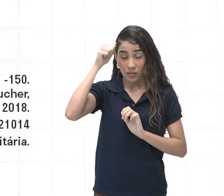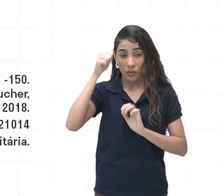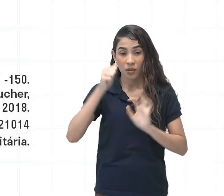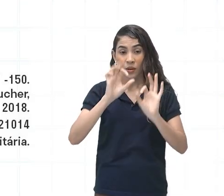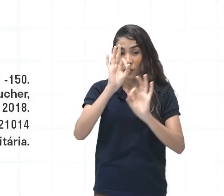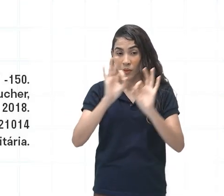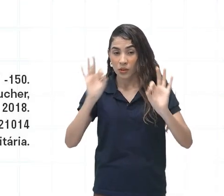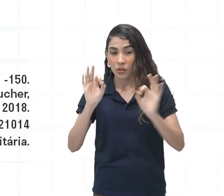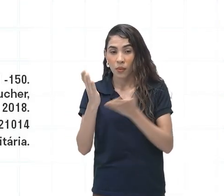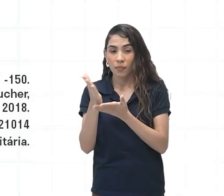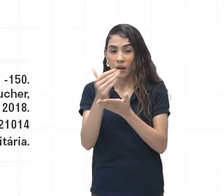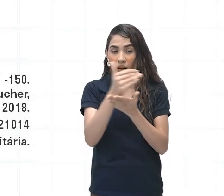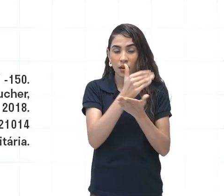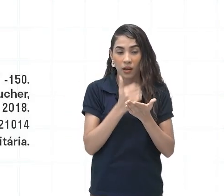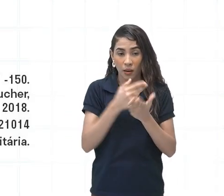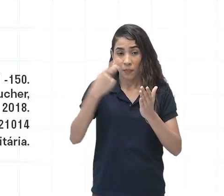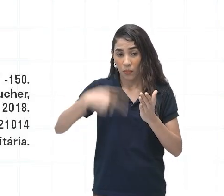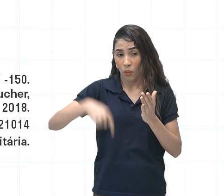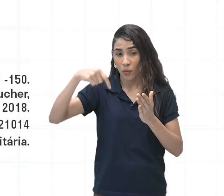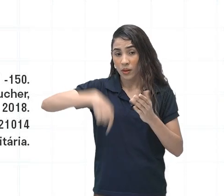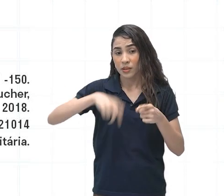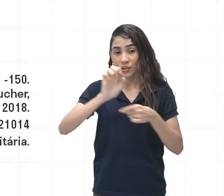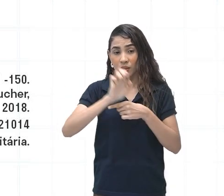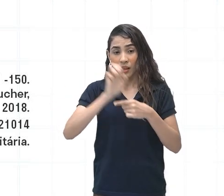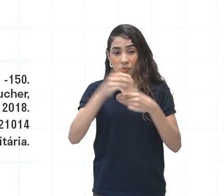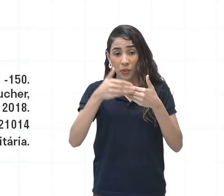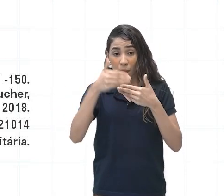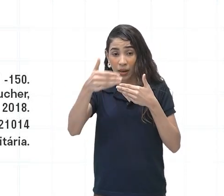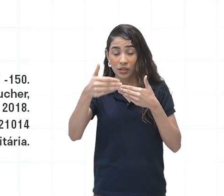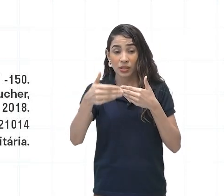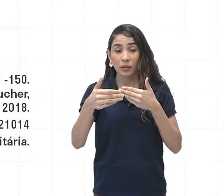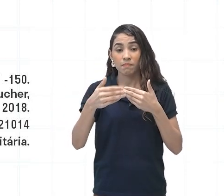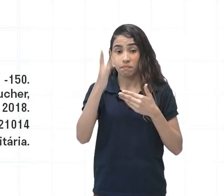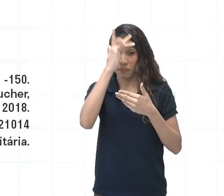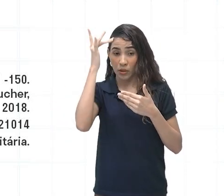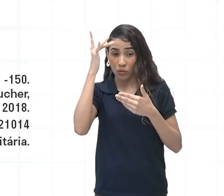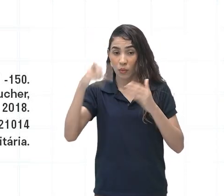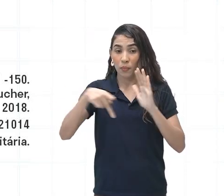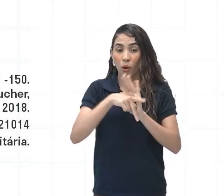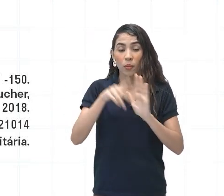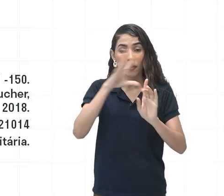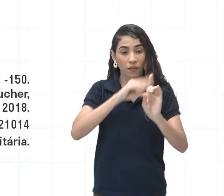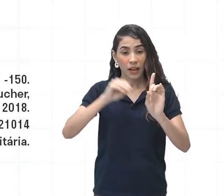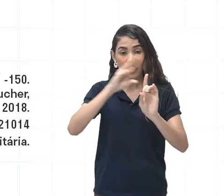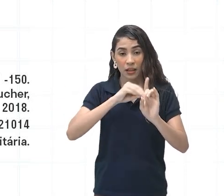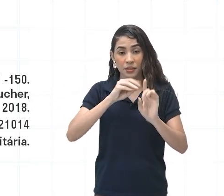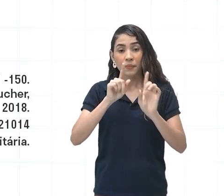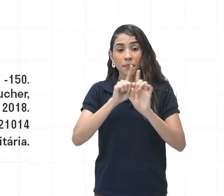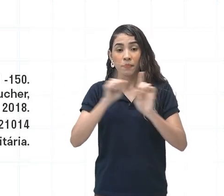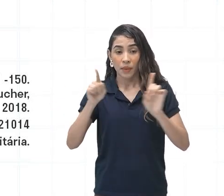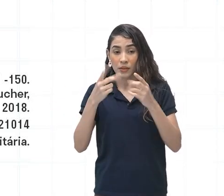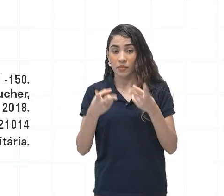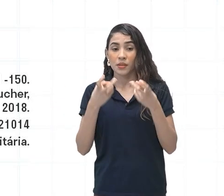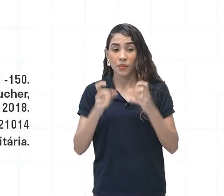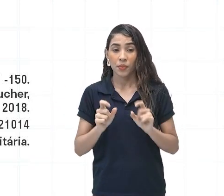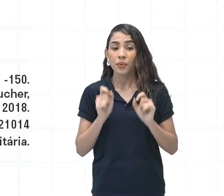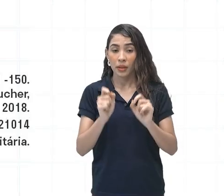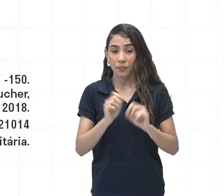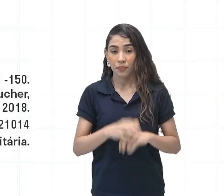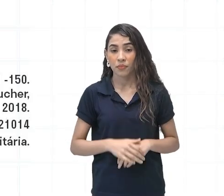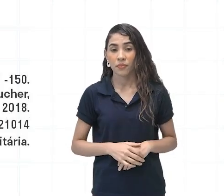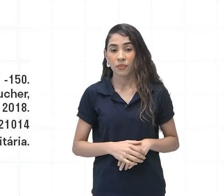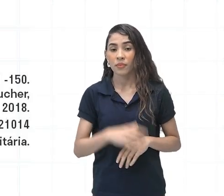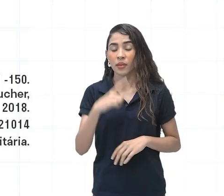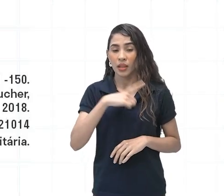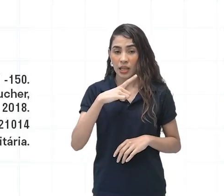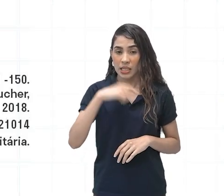os municípios do nosso estado a partir dos seus falantes e percebeu aí que